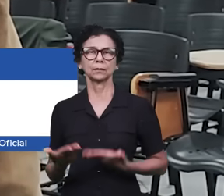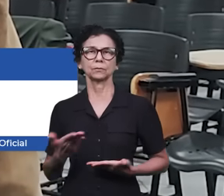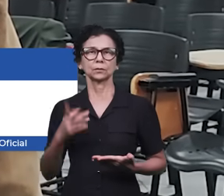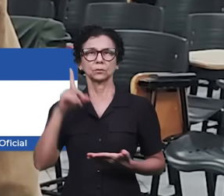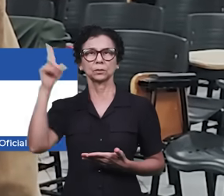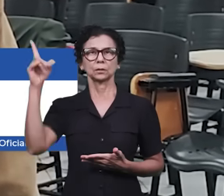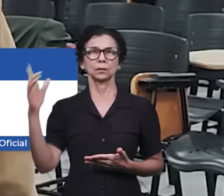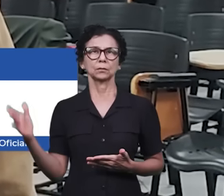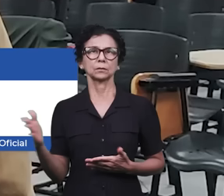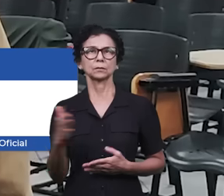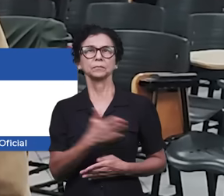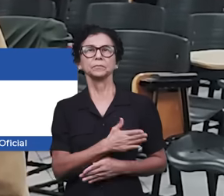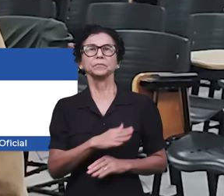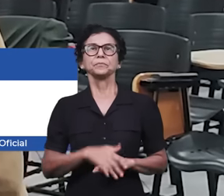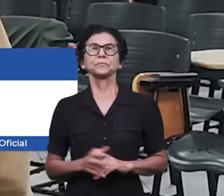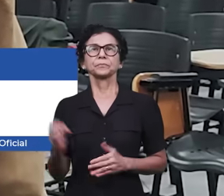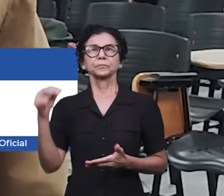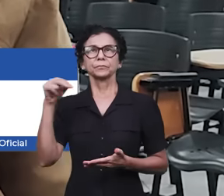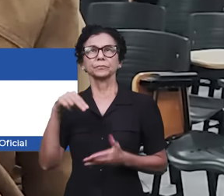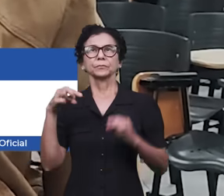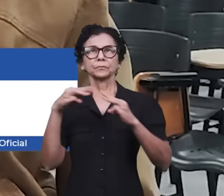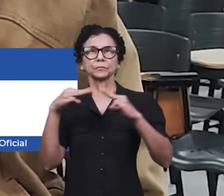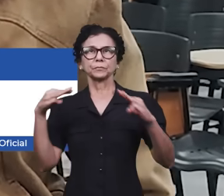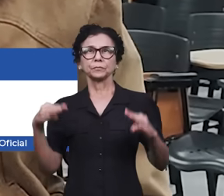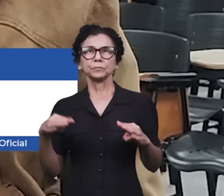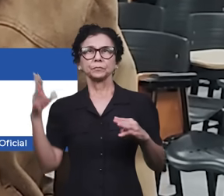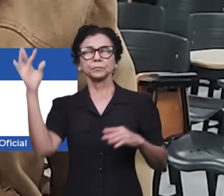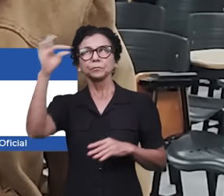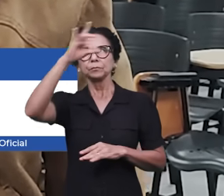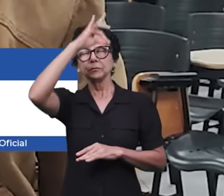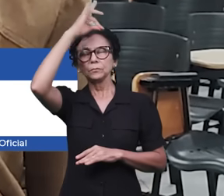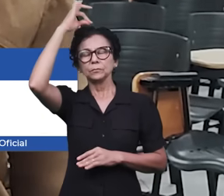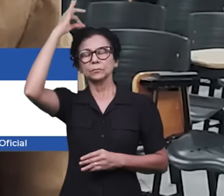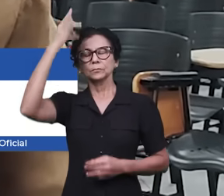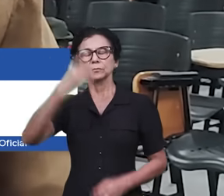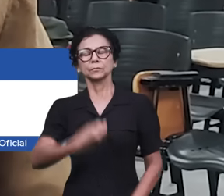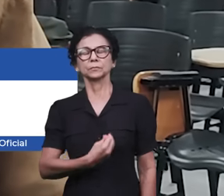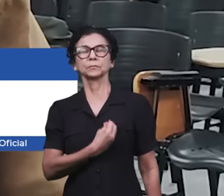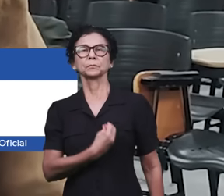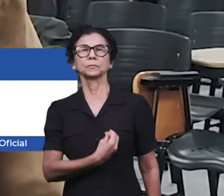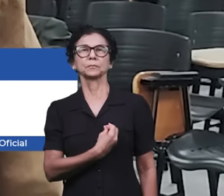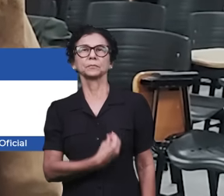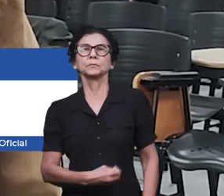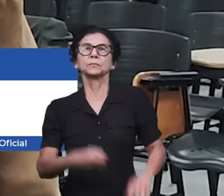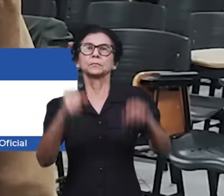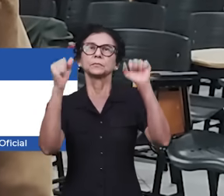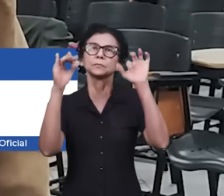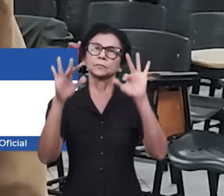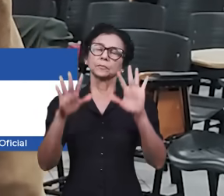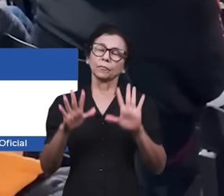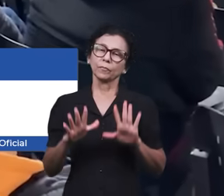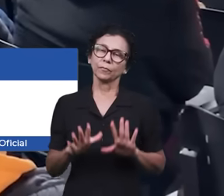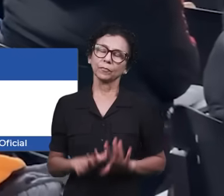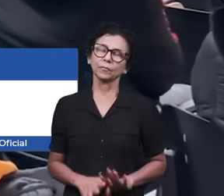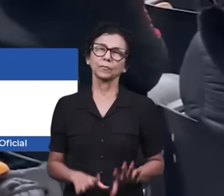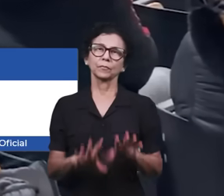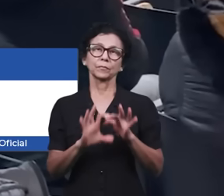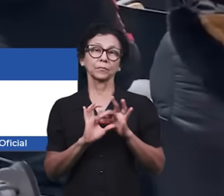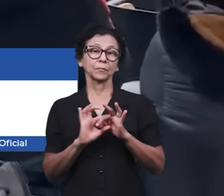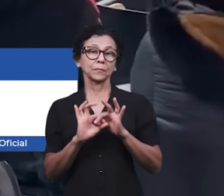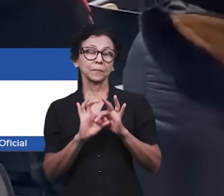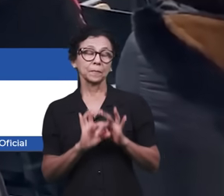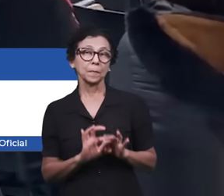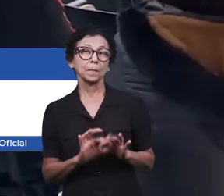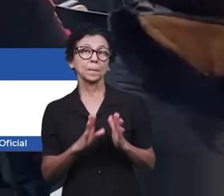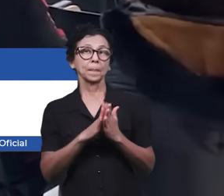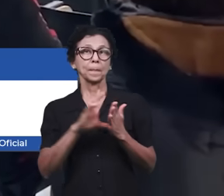está sendo bem frio aqui, mas a bênção é que o Espírito Santo do Senhor tem nos aquecido nessa última hora, onde nós temos aprendido